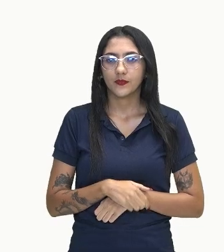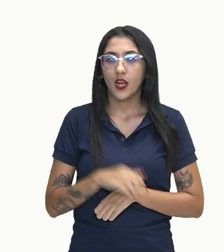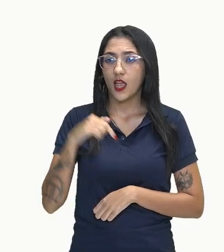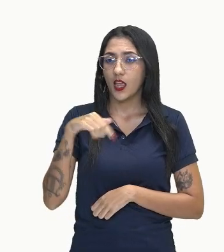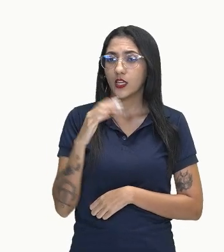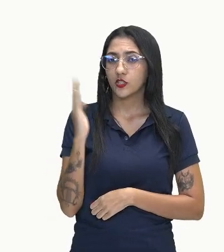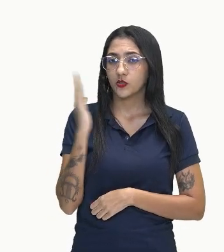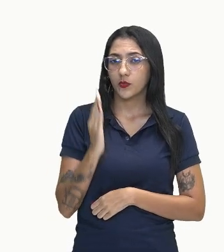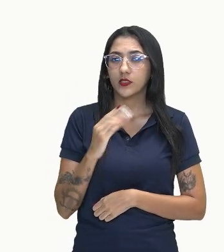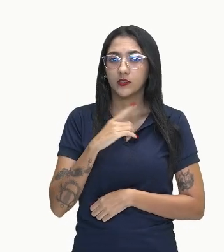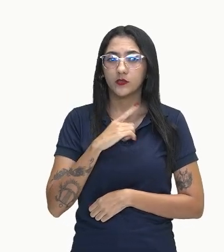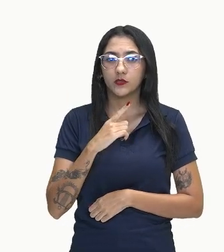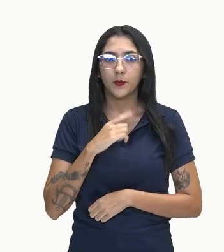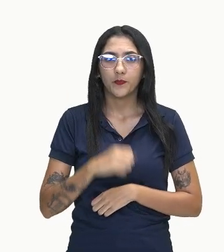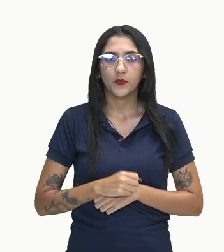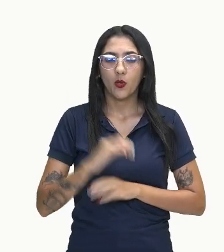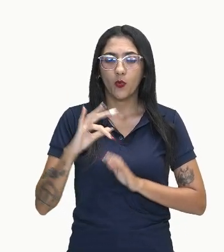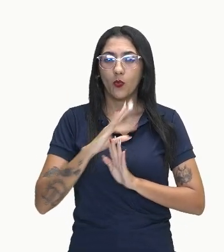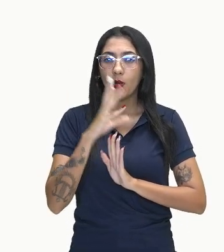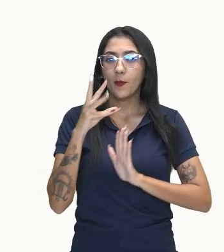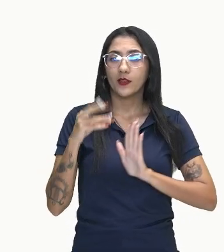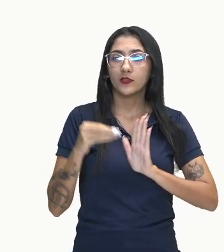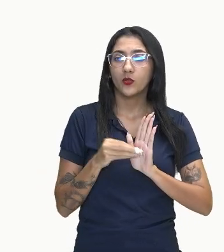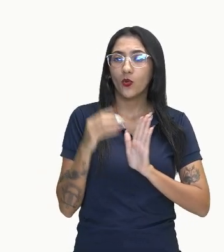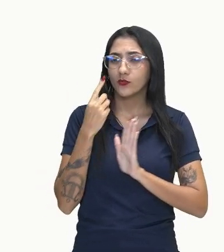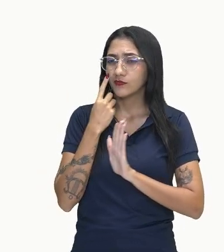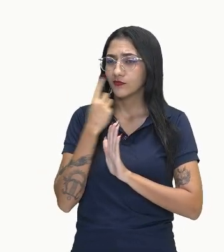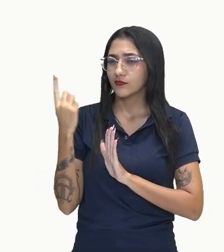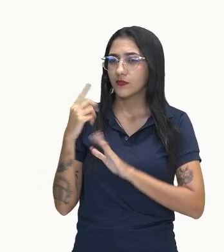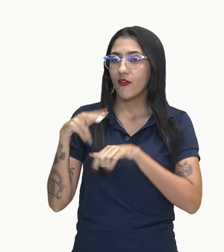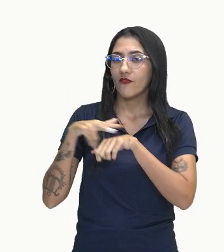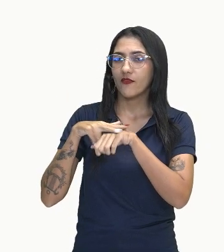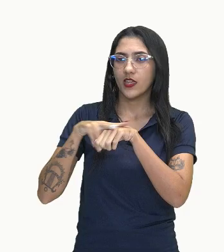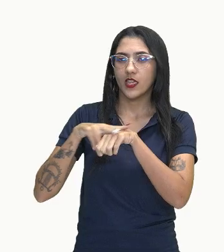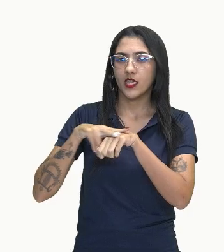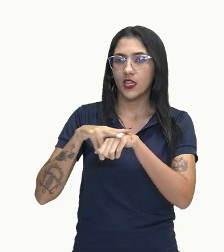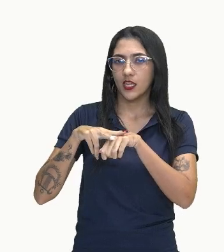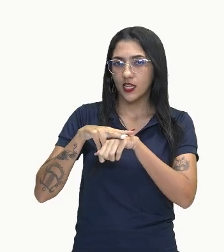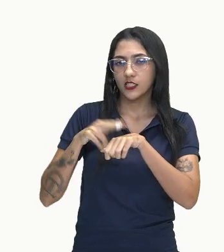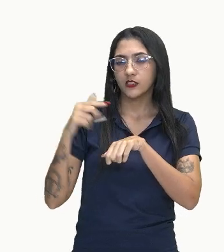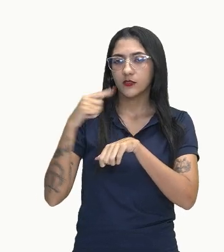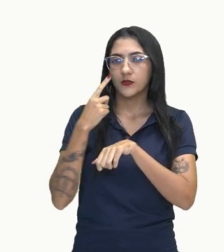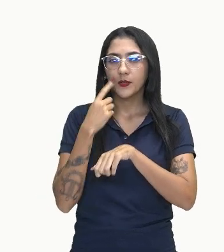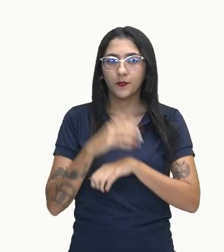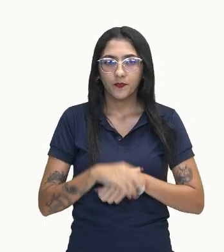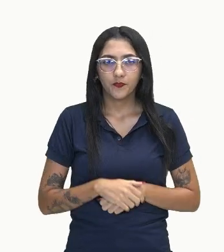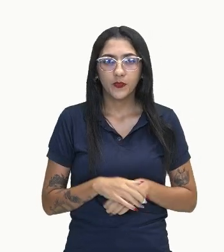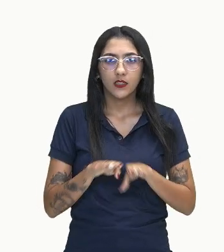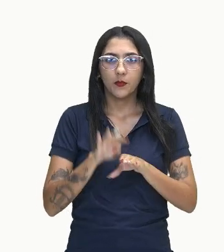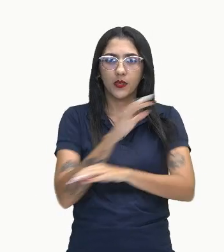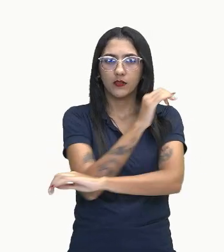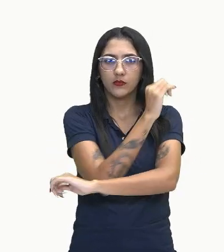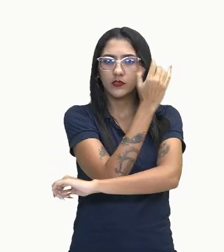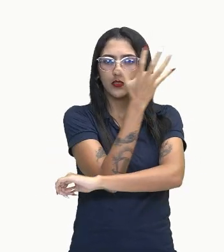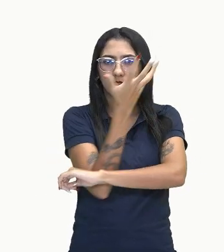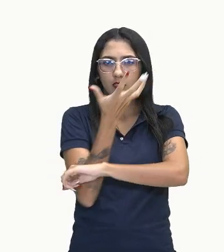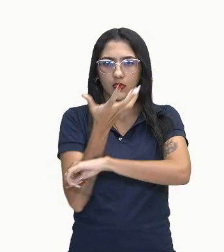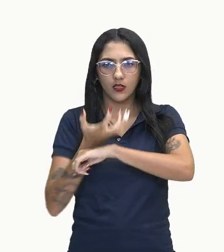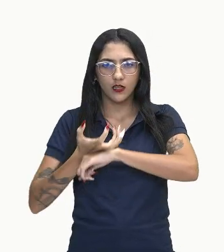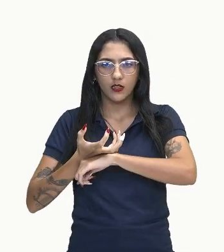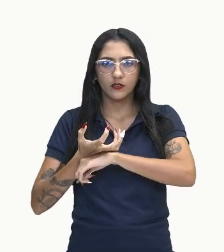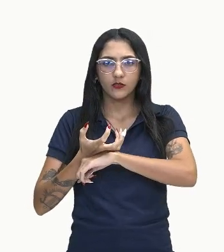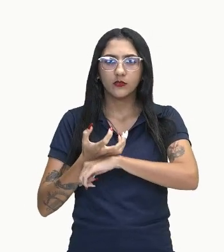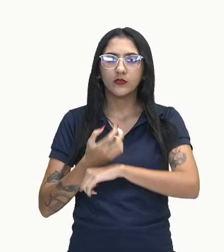ter o amazônico, né, essa parte verde aí que a gente observa, o cerrado, que vai estar em amarelo na parte central